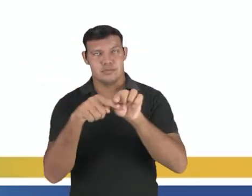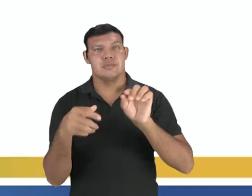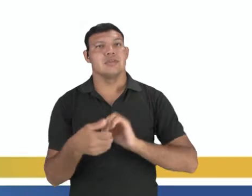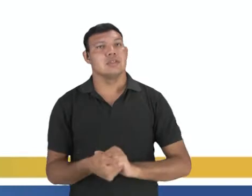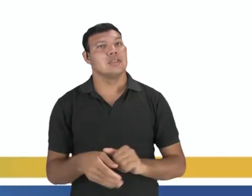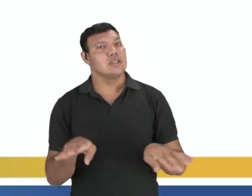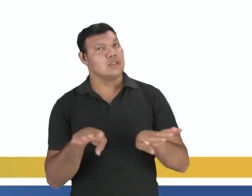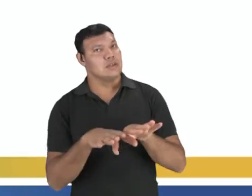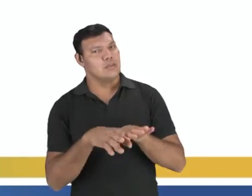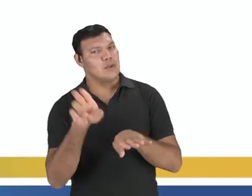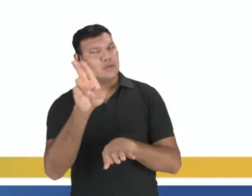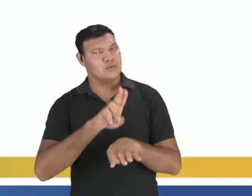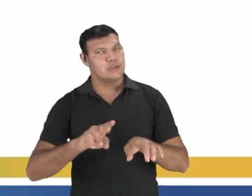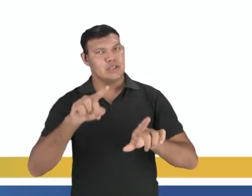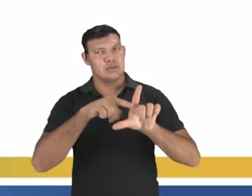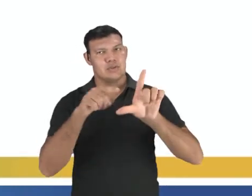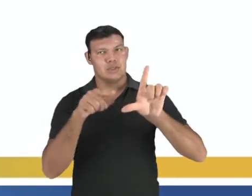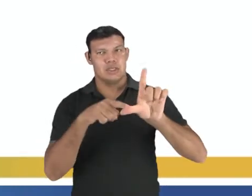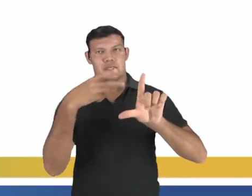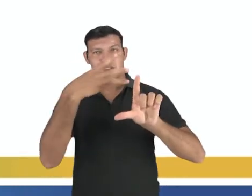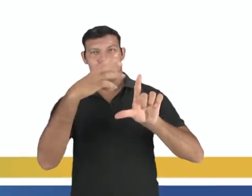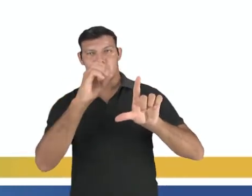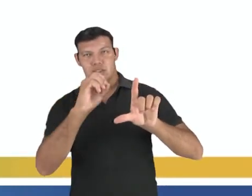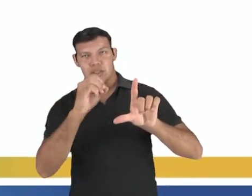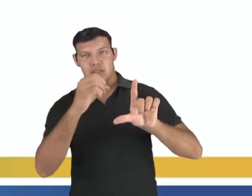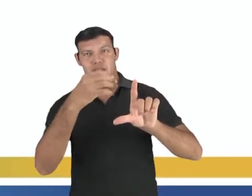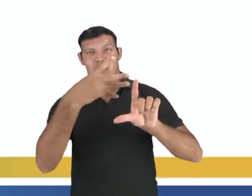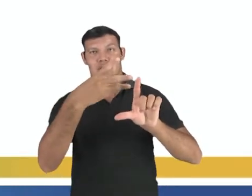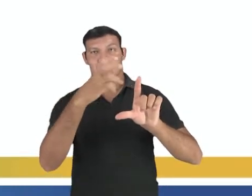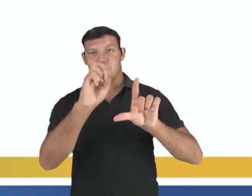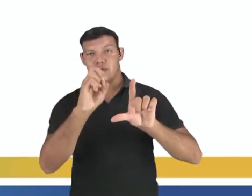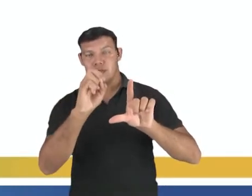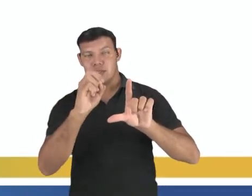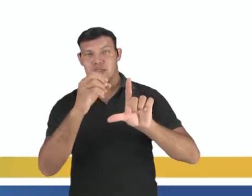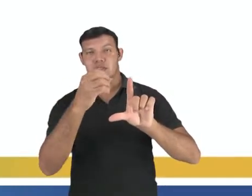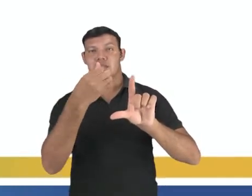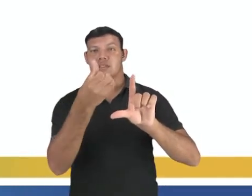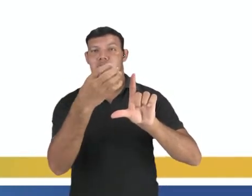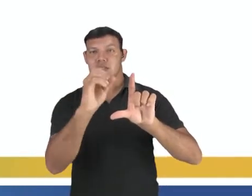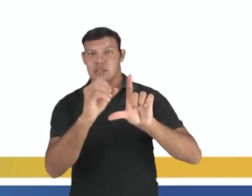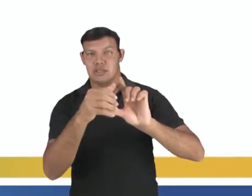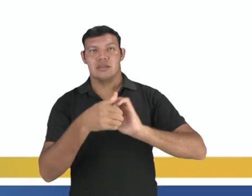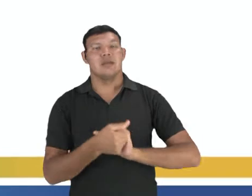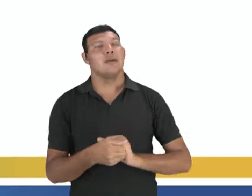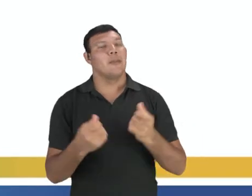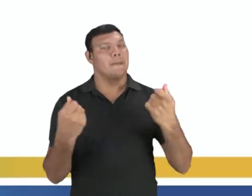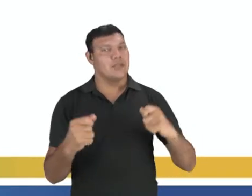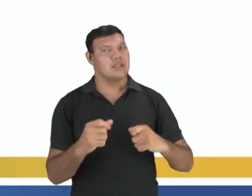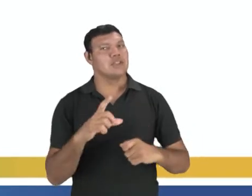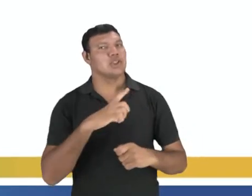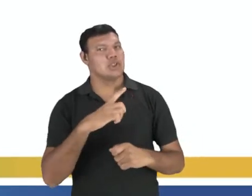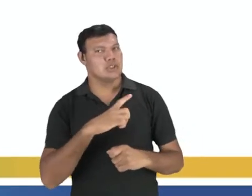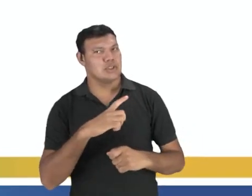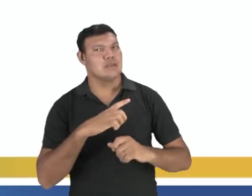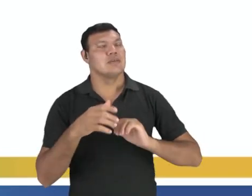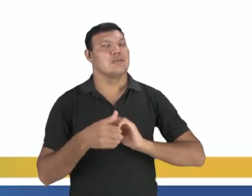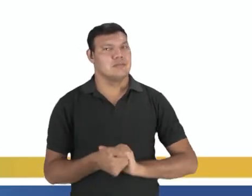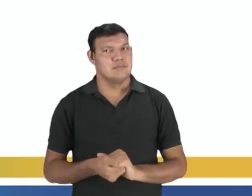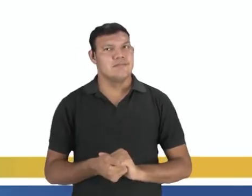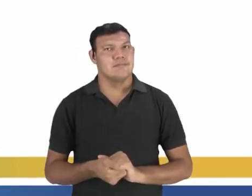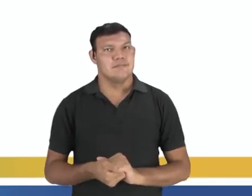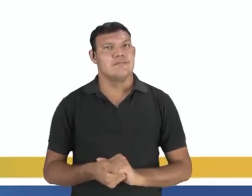e 60 graus, é preciso obter uma figura como essa que